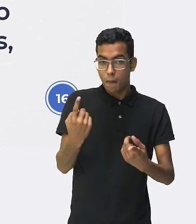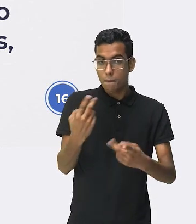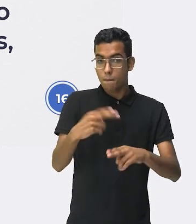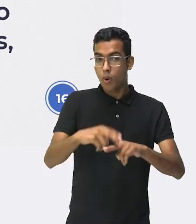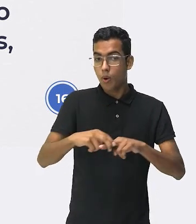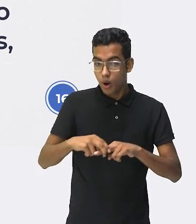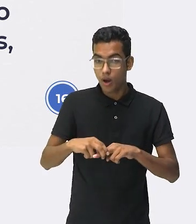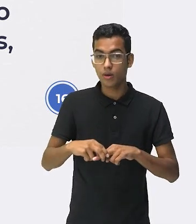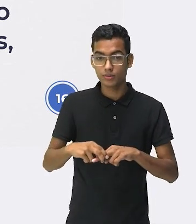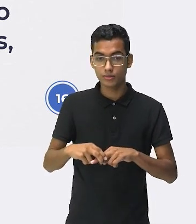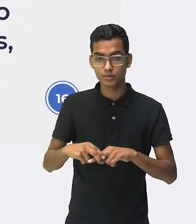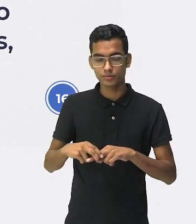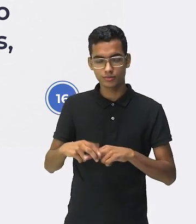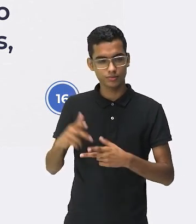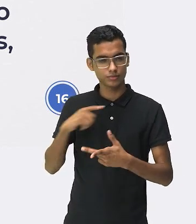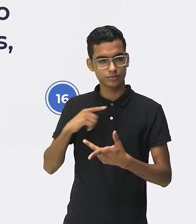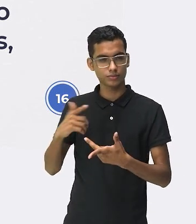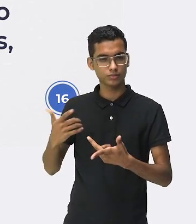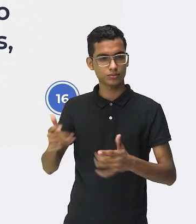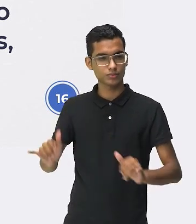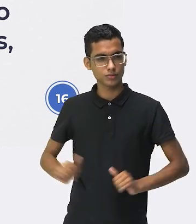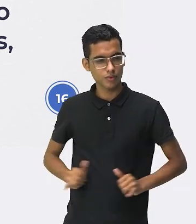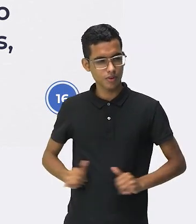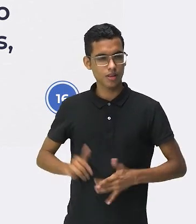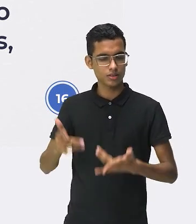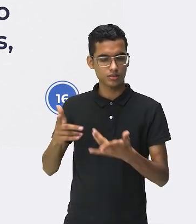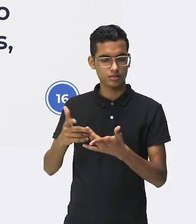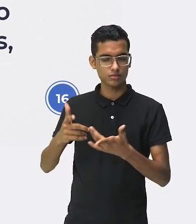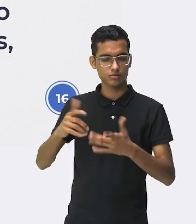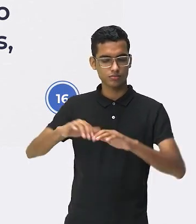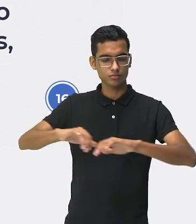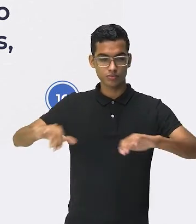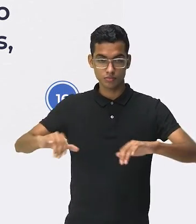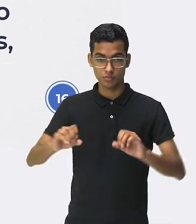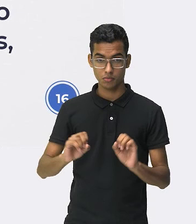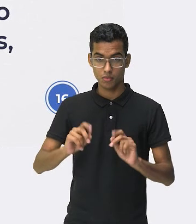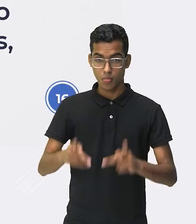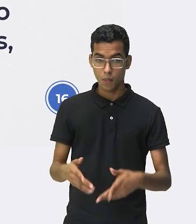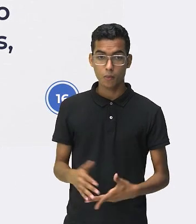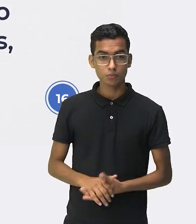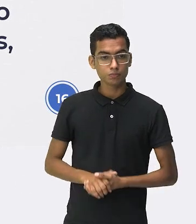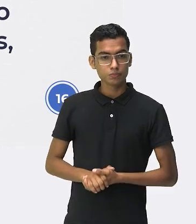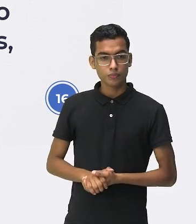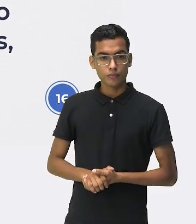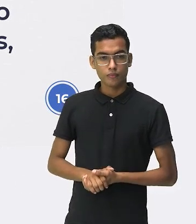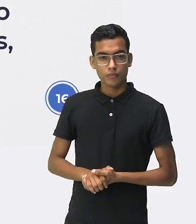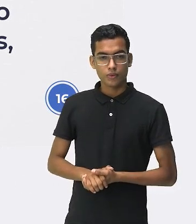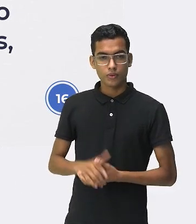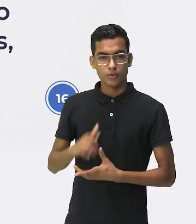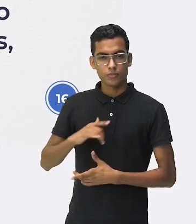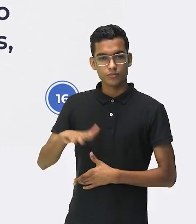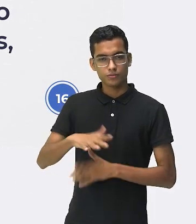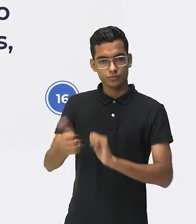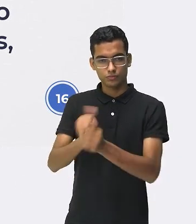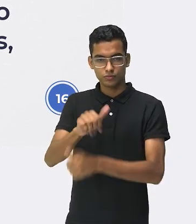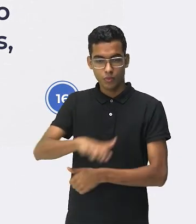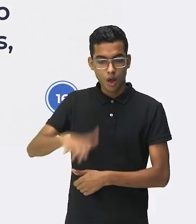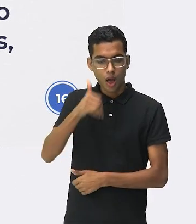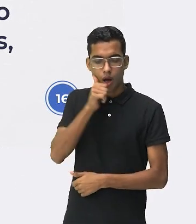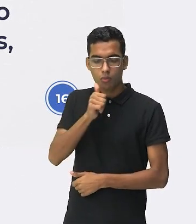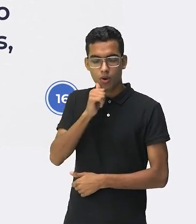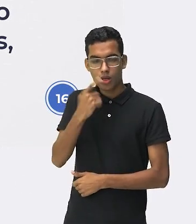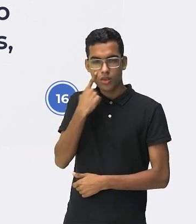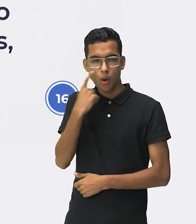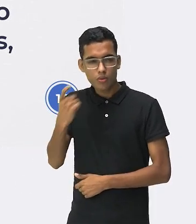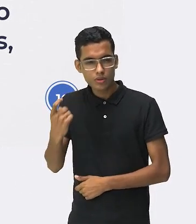processos de globalização do esporte e da institucionalização dos interesses das mulheres em participar tanto